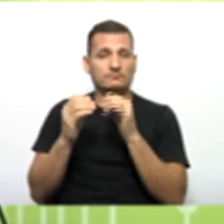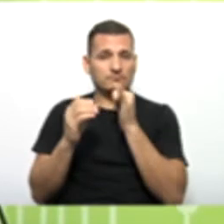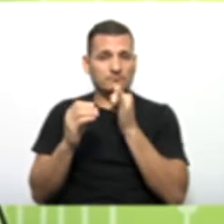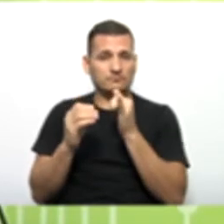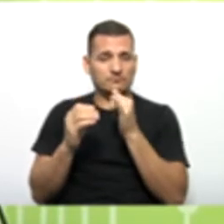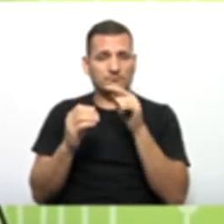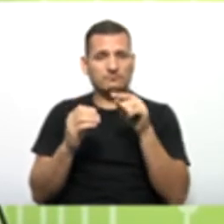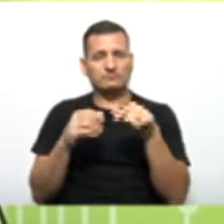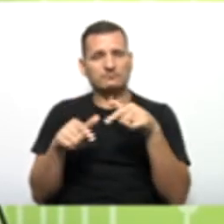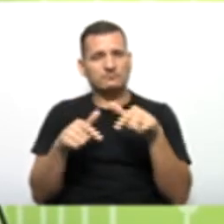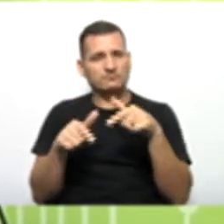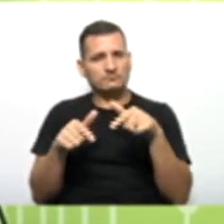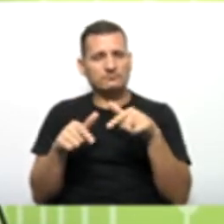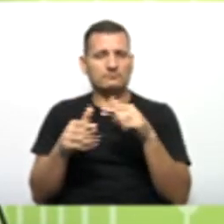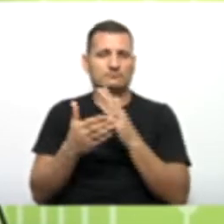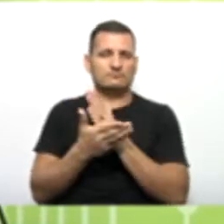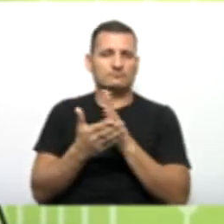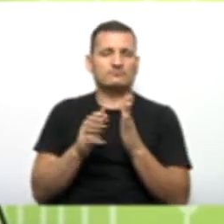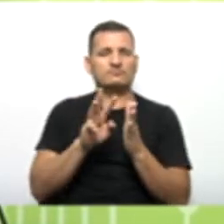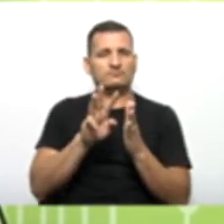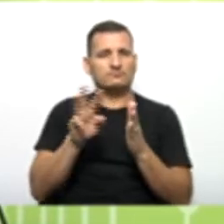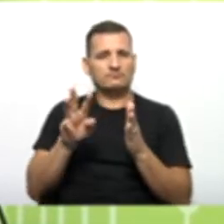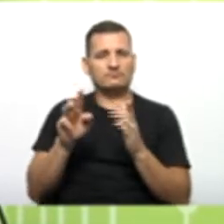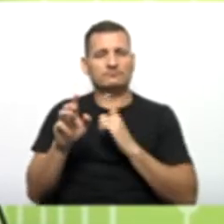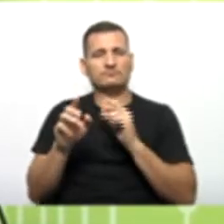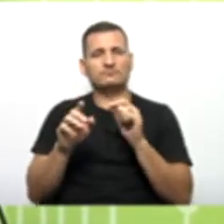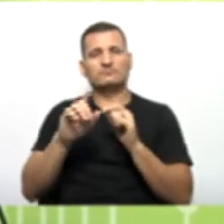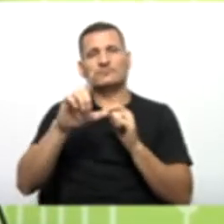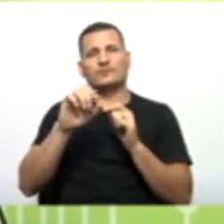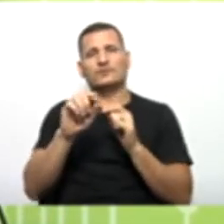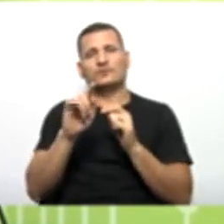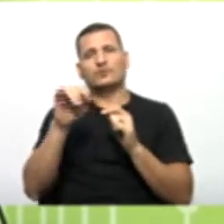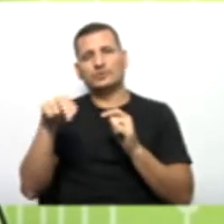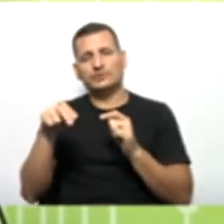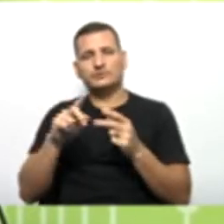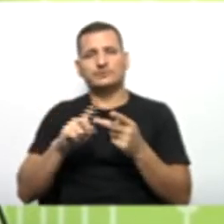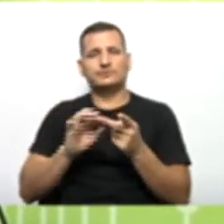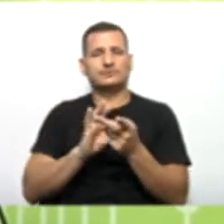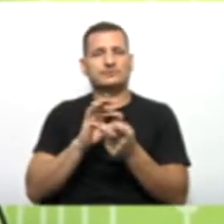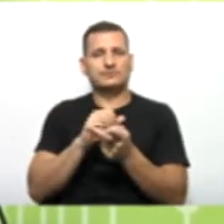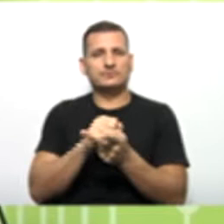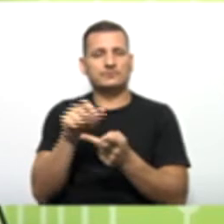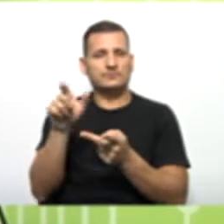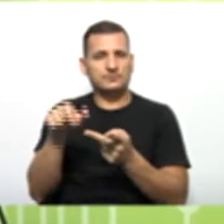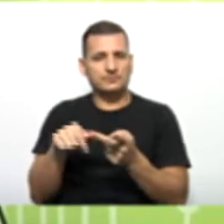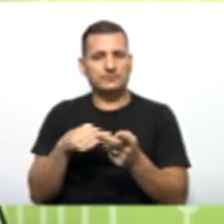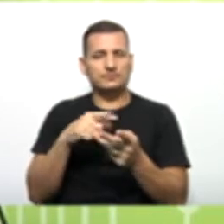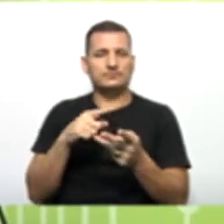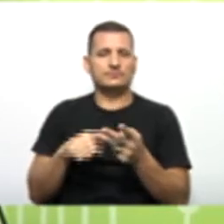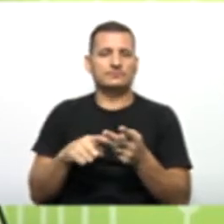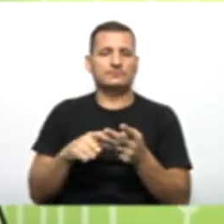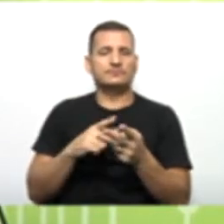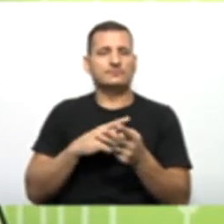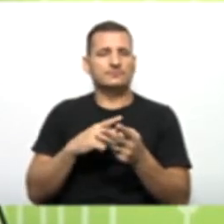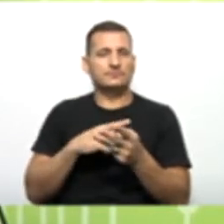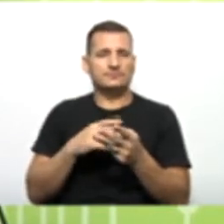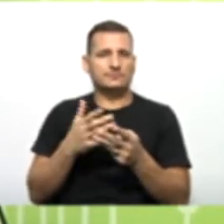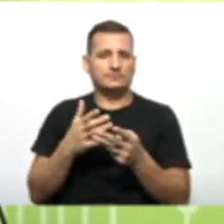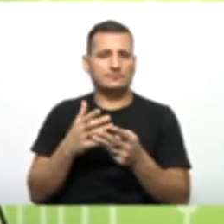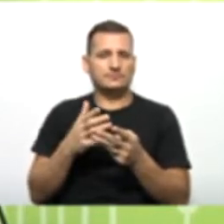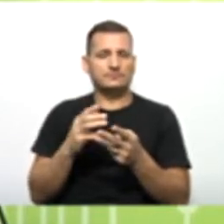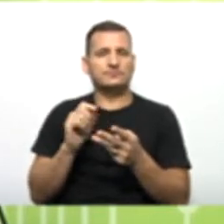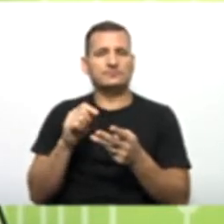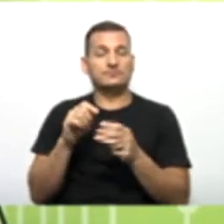com algum site que exigia login usuário cadastro de cliente que tenha algo que